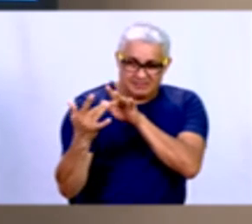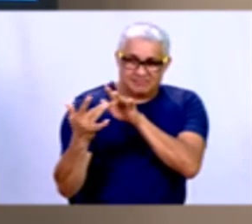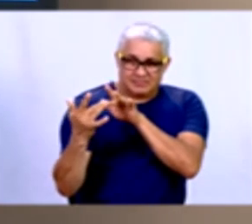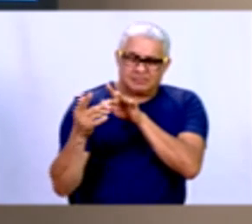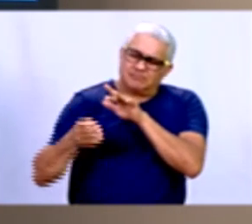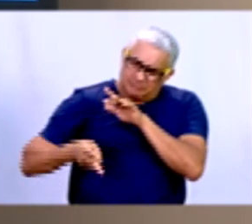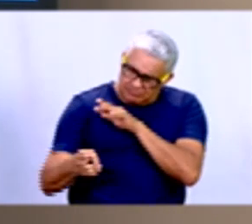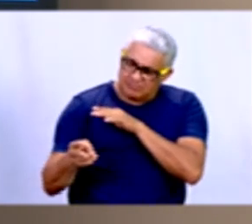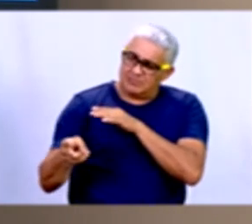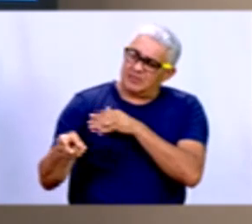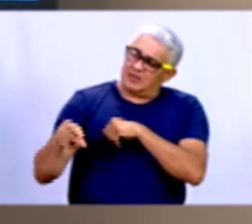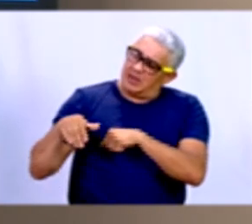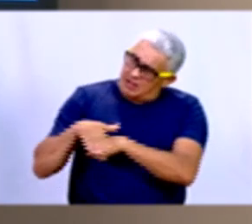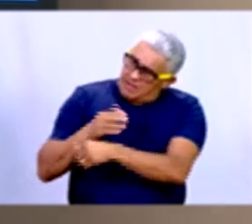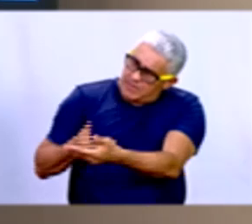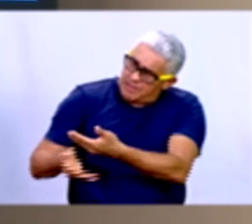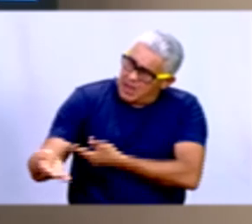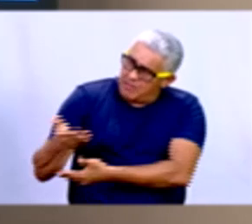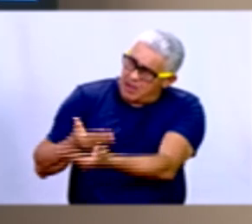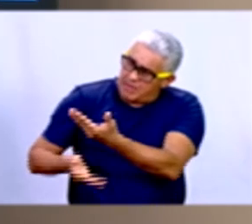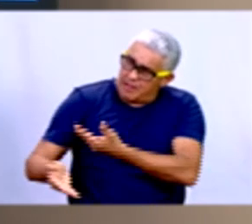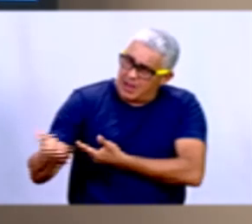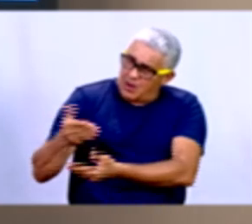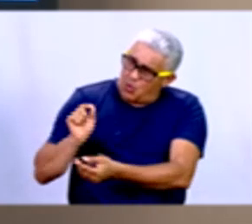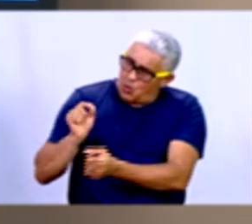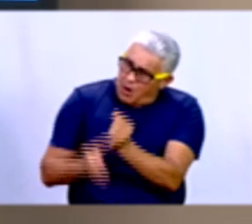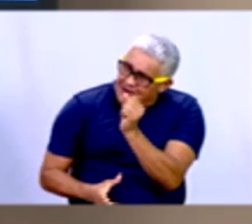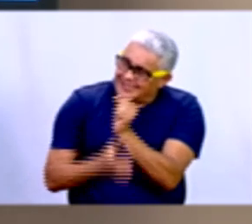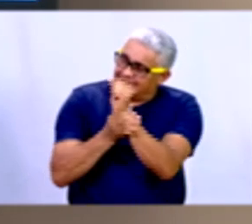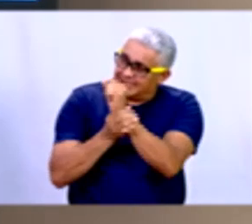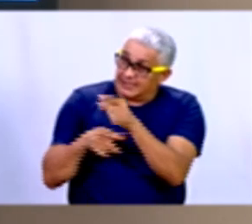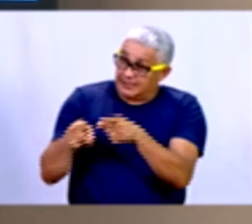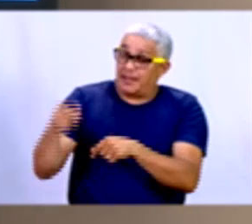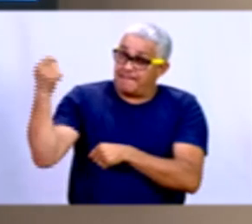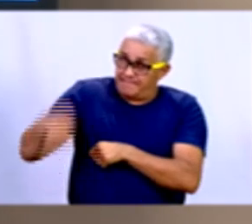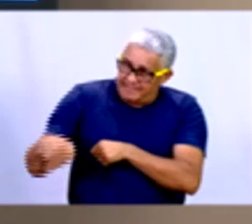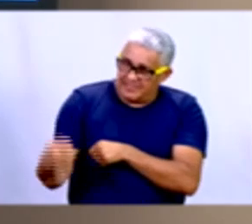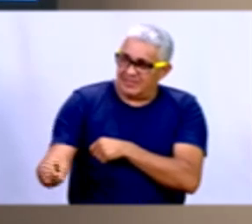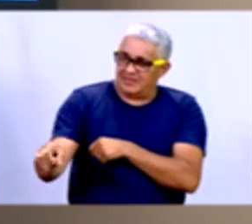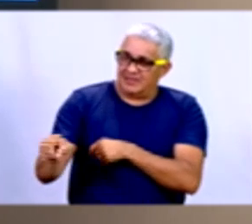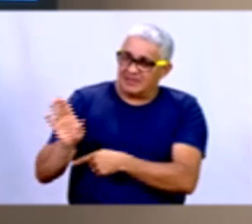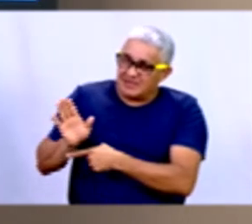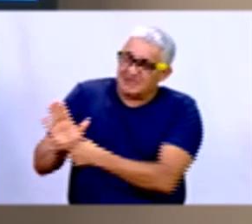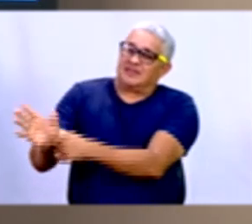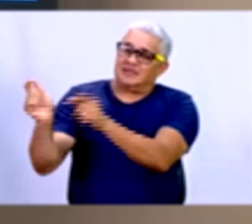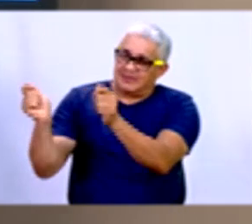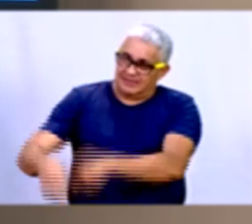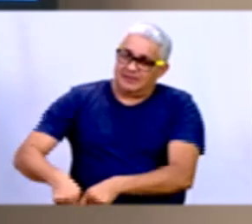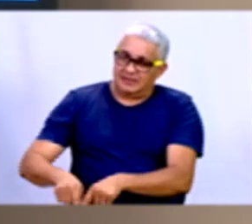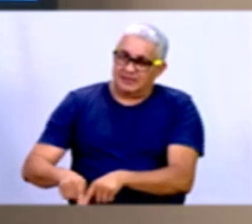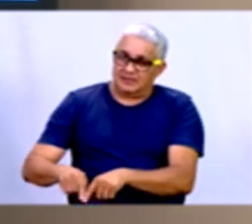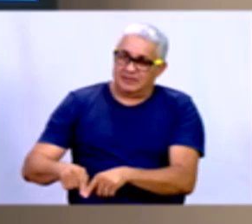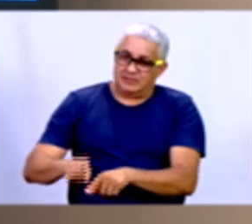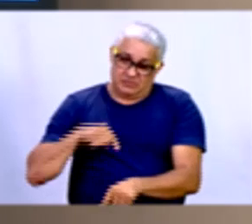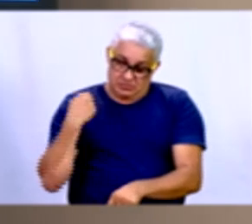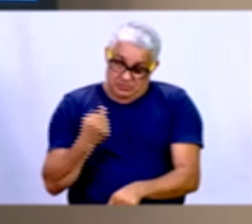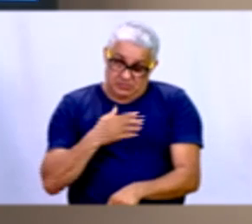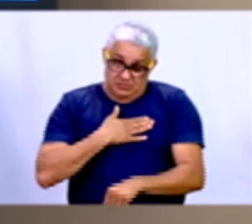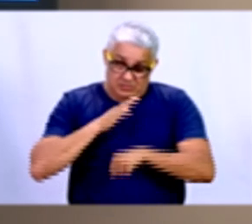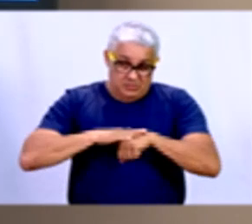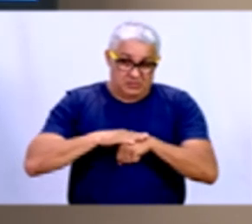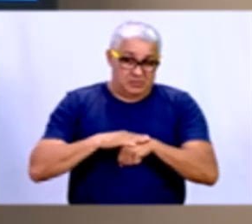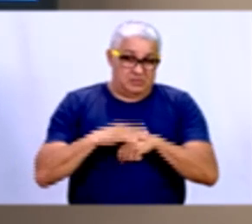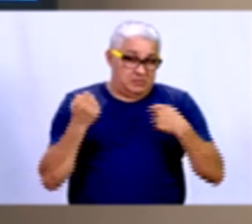sempre conversando com ele para garantir que as necessidades dele serão atendidas e não as nossas necessidades